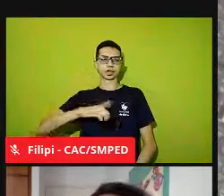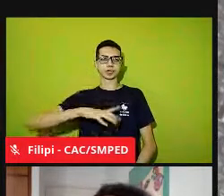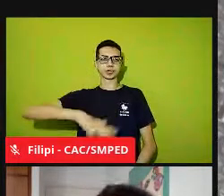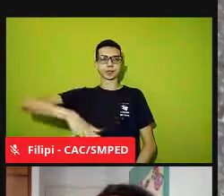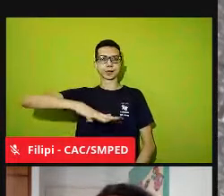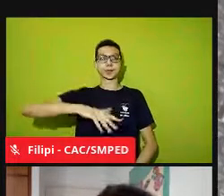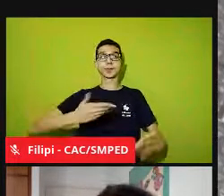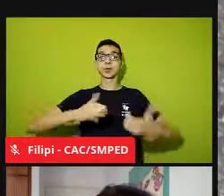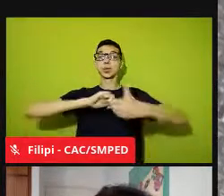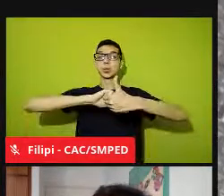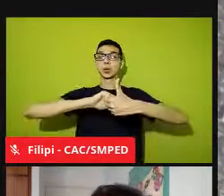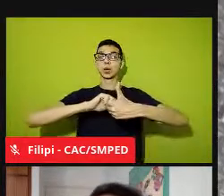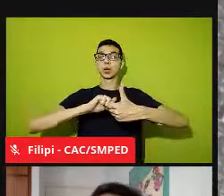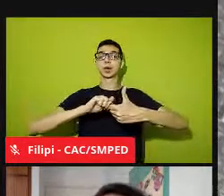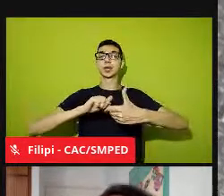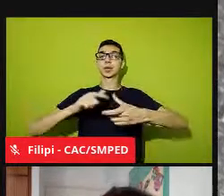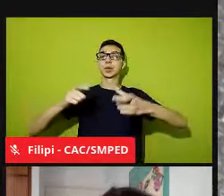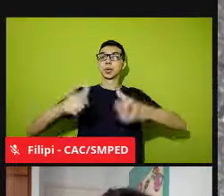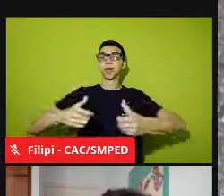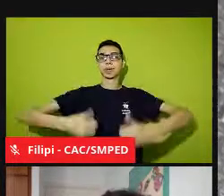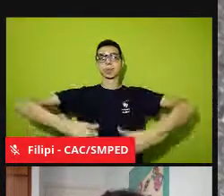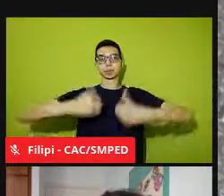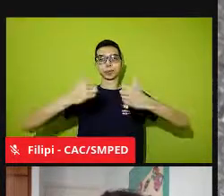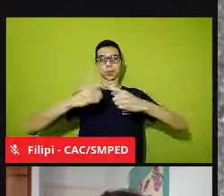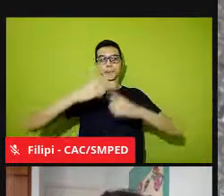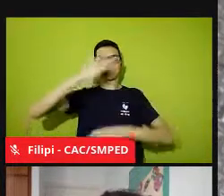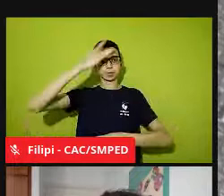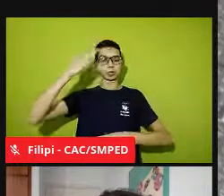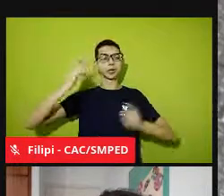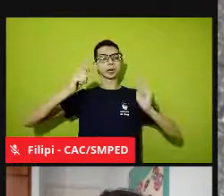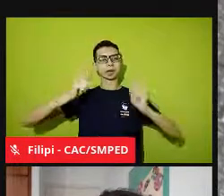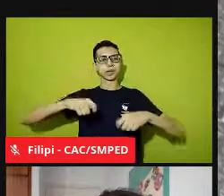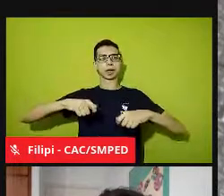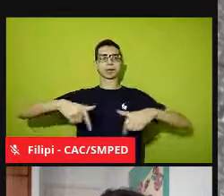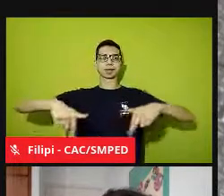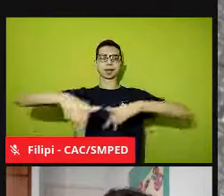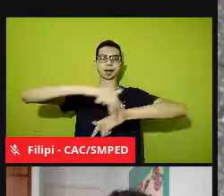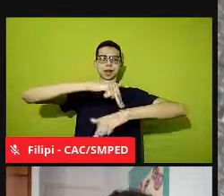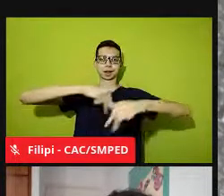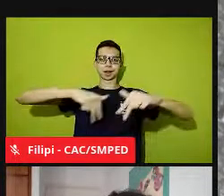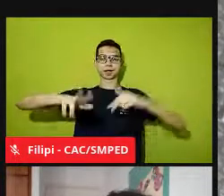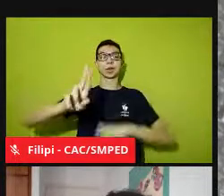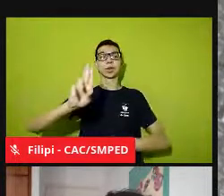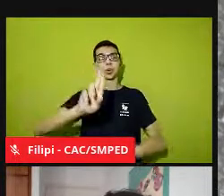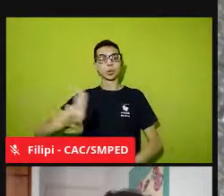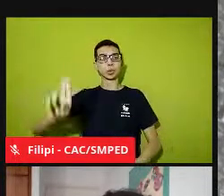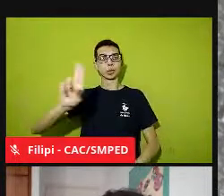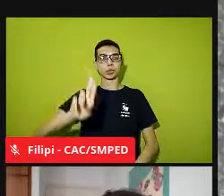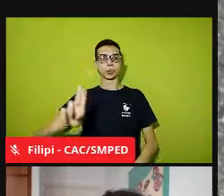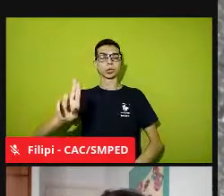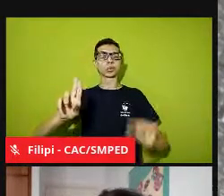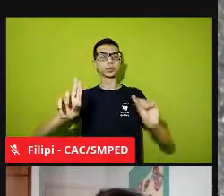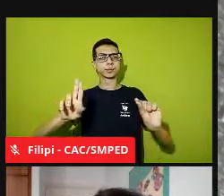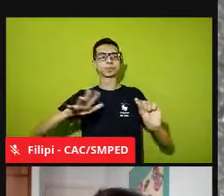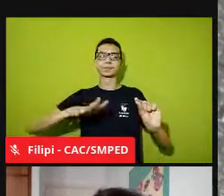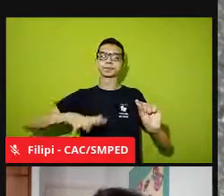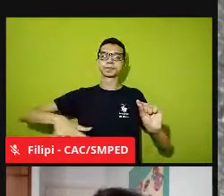esse espaço para que as pessoas pudessem circular e, por exemplo, o céu ser usado no contraturno escolar das crianças